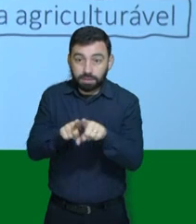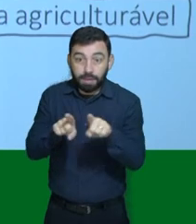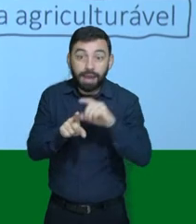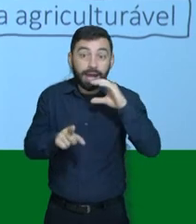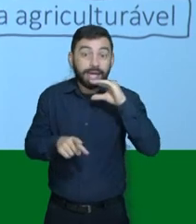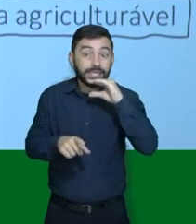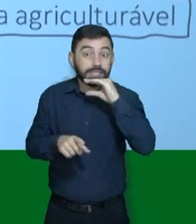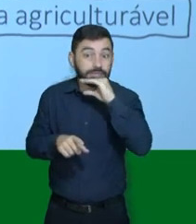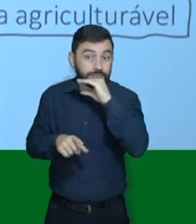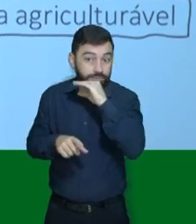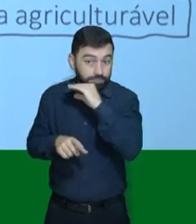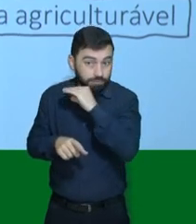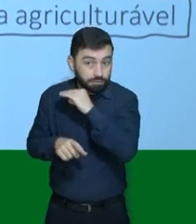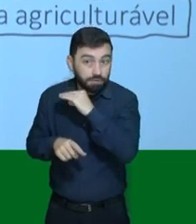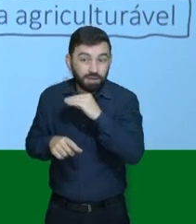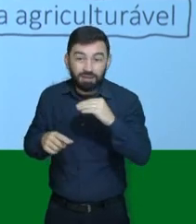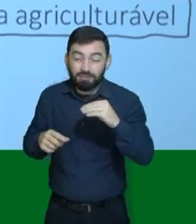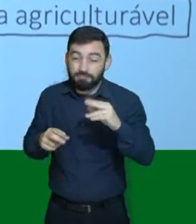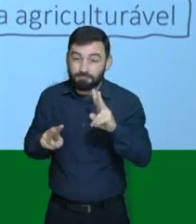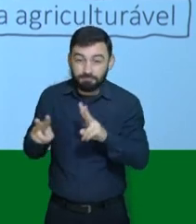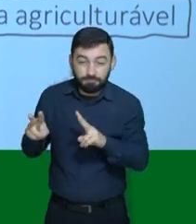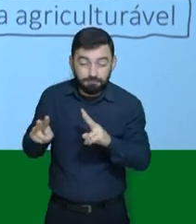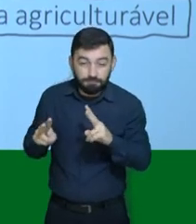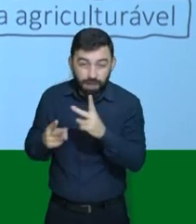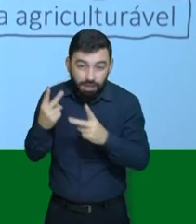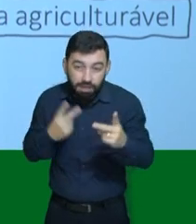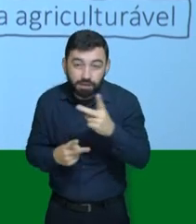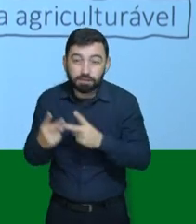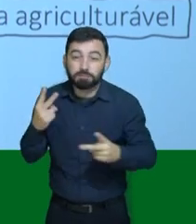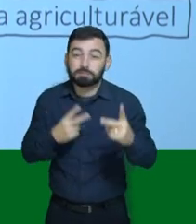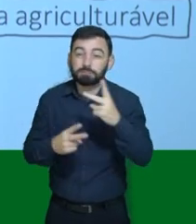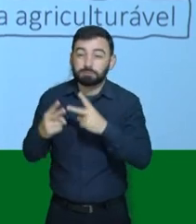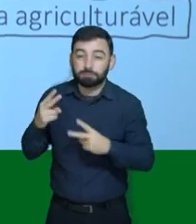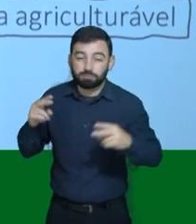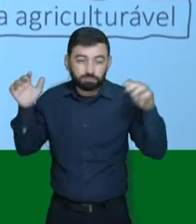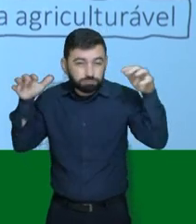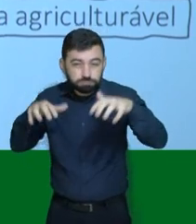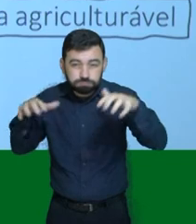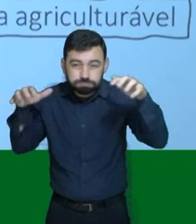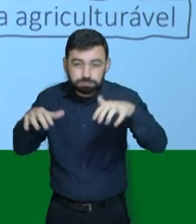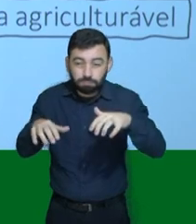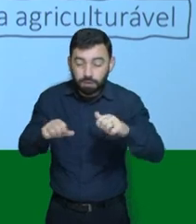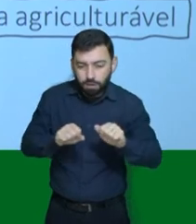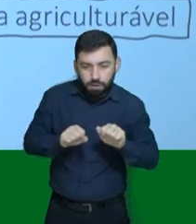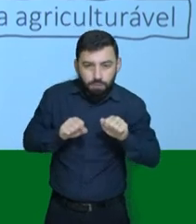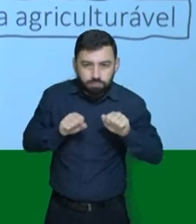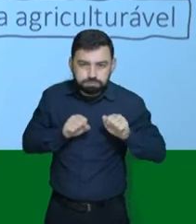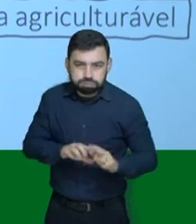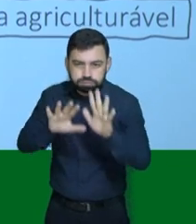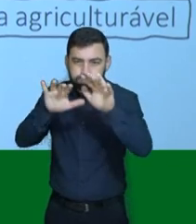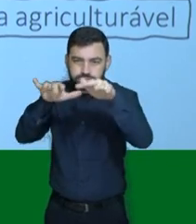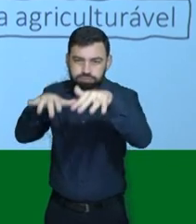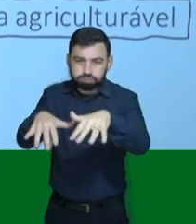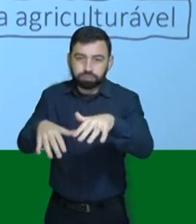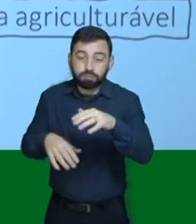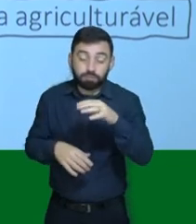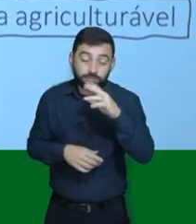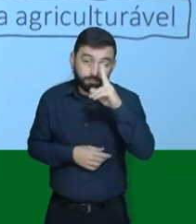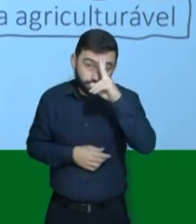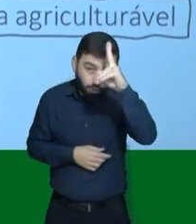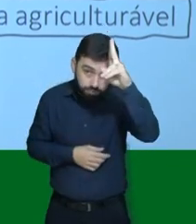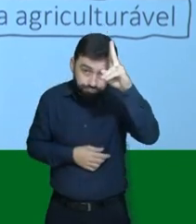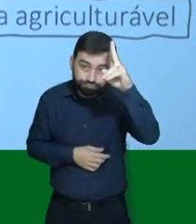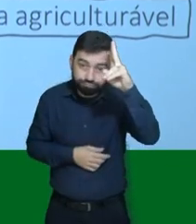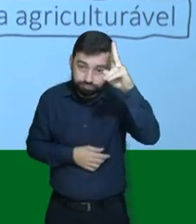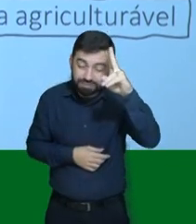leva a aumento de, eu falei, ventos e tempestades, né, que vão gerar ondas mais altas, ressacas mais fortes,